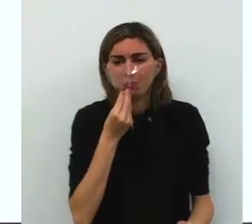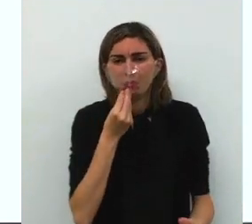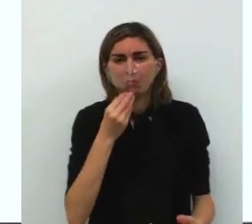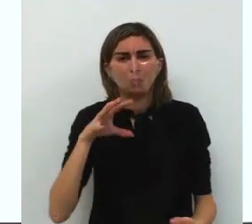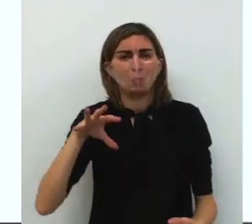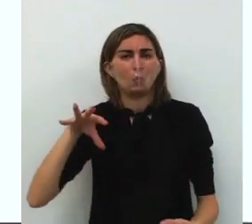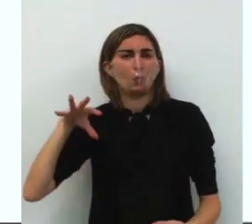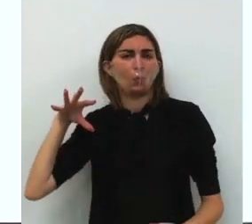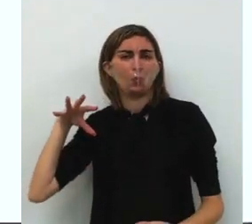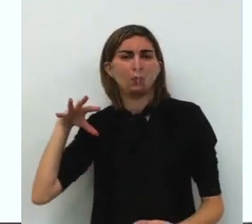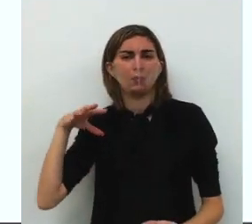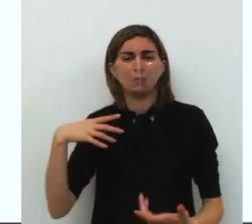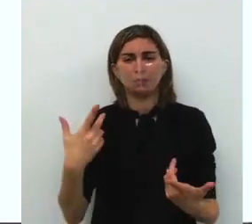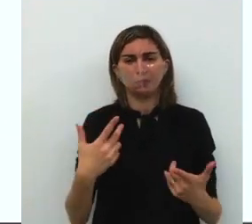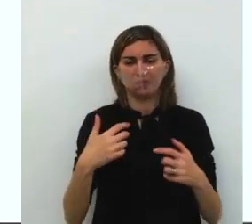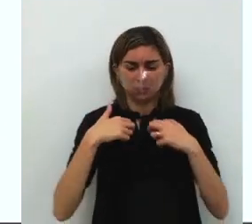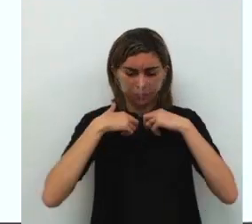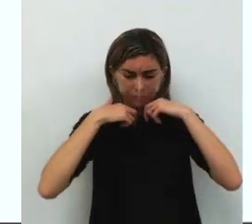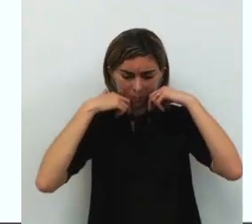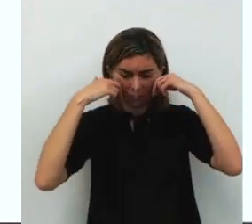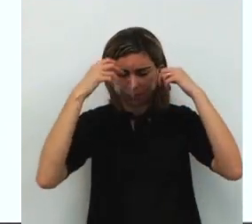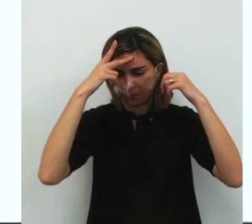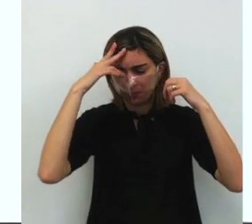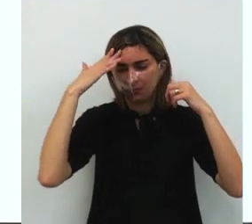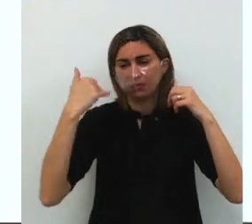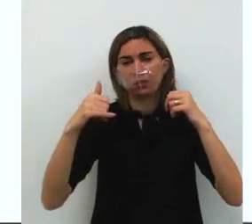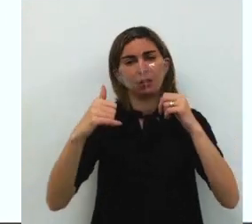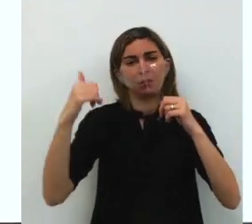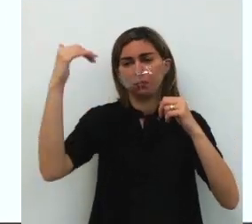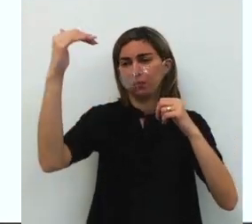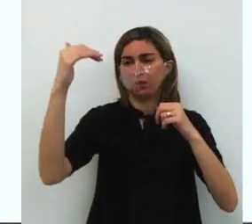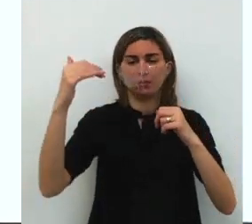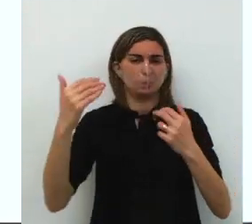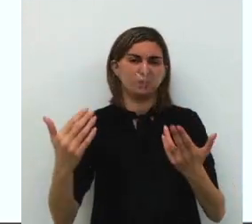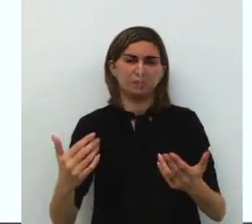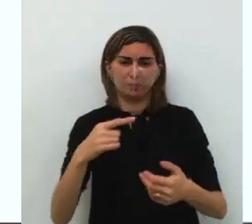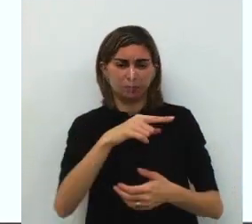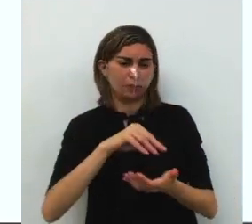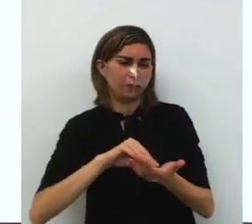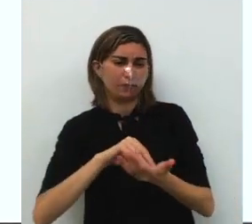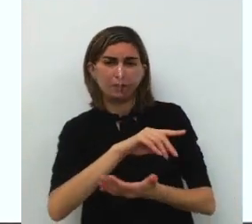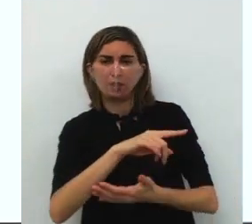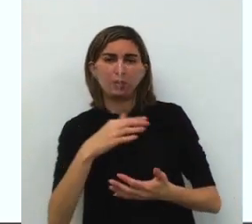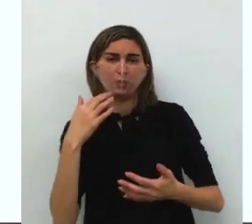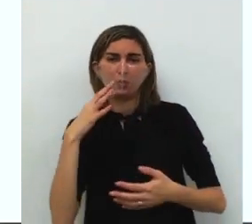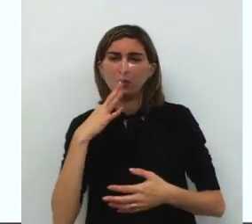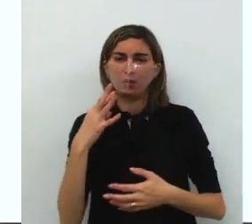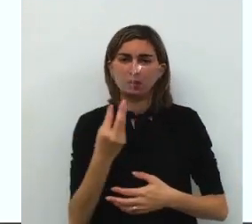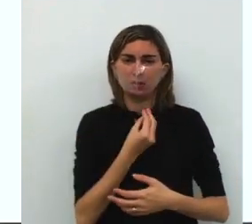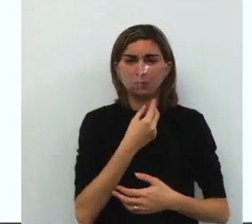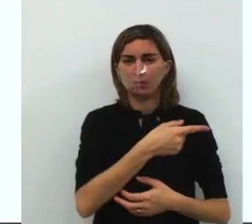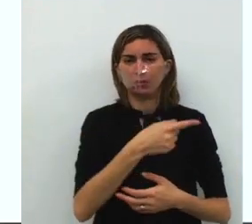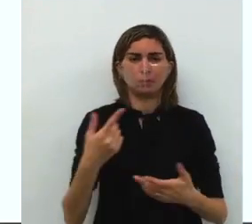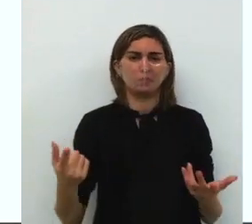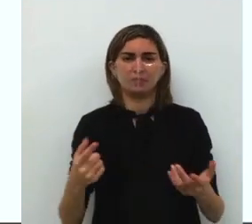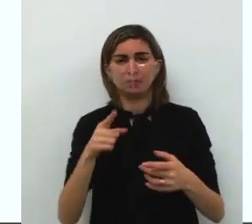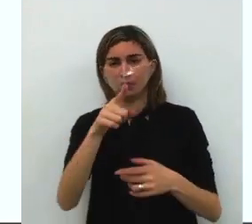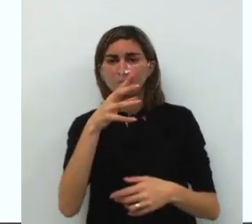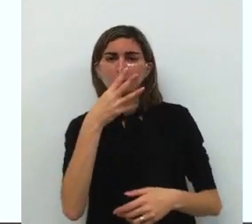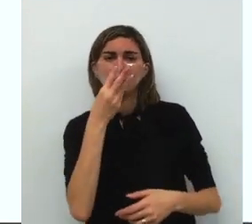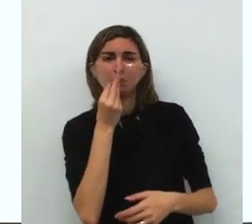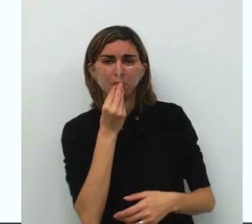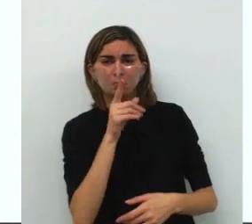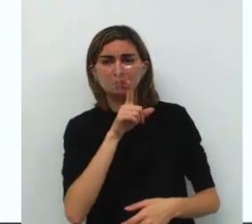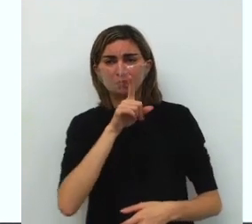porque você está constrangido diante de uma pessoa que sabe tudo, ou que, se valendo da sua falta de conhecimento, ele vai fazer com que você se